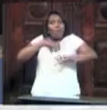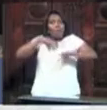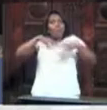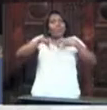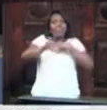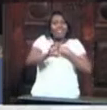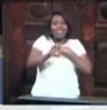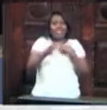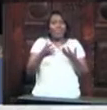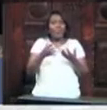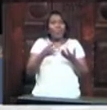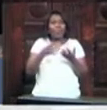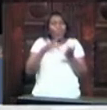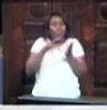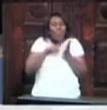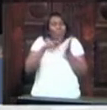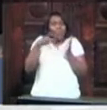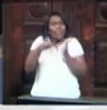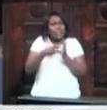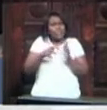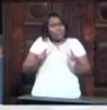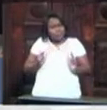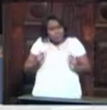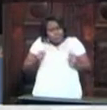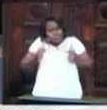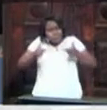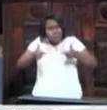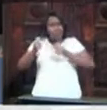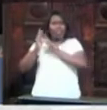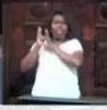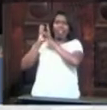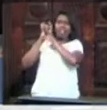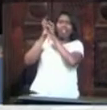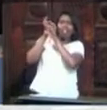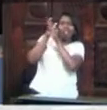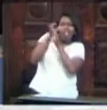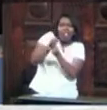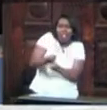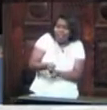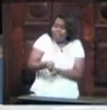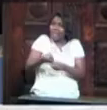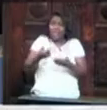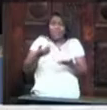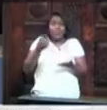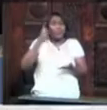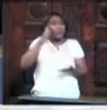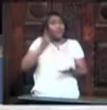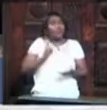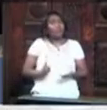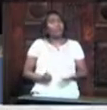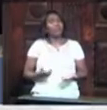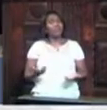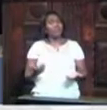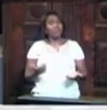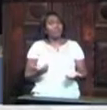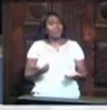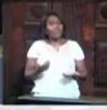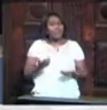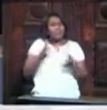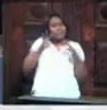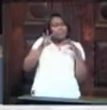do significado da carreira, de um plano de carreira, como reconhecimento